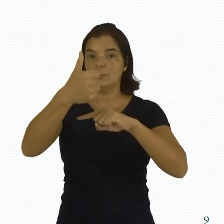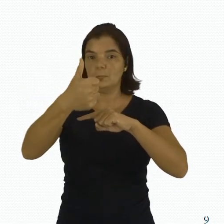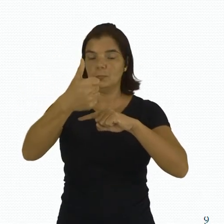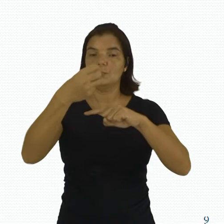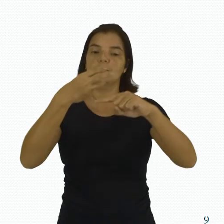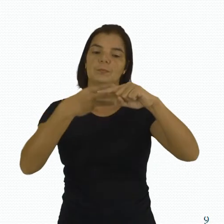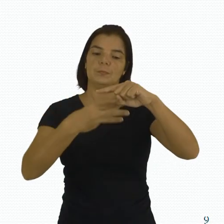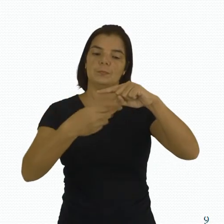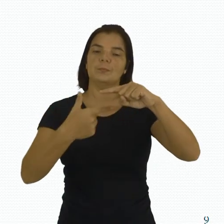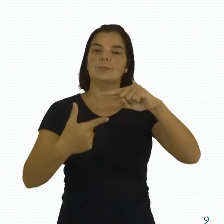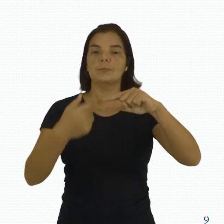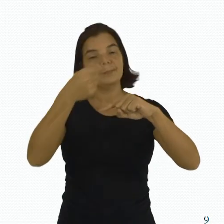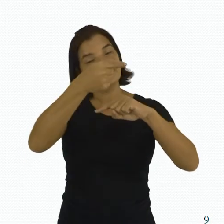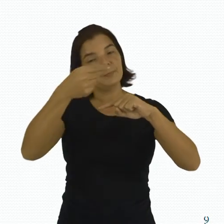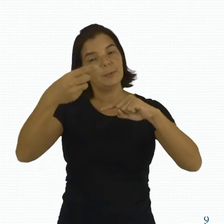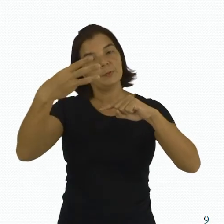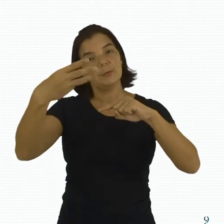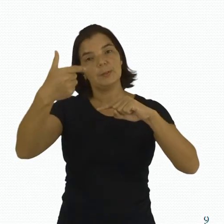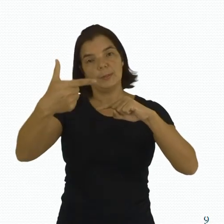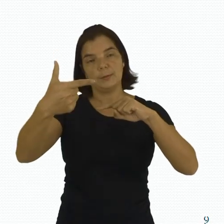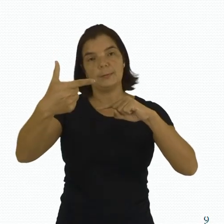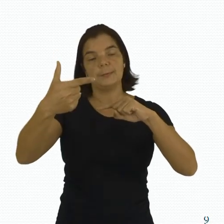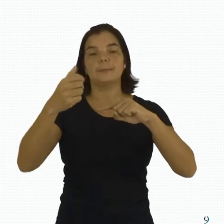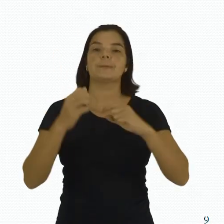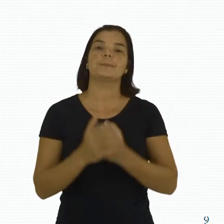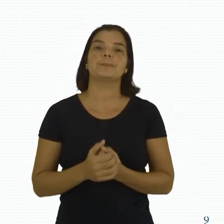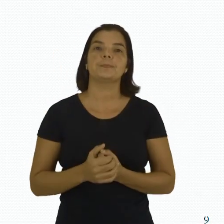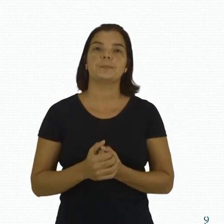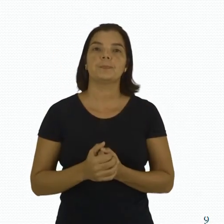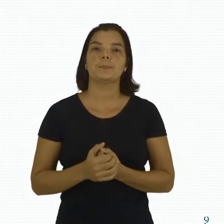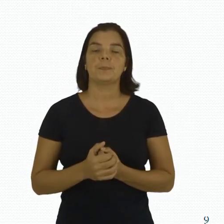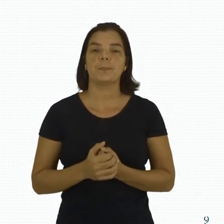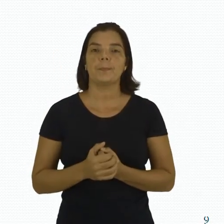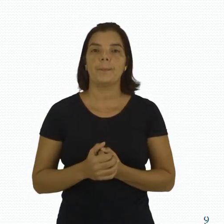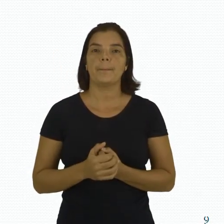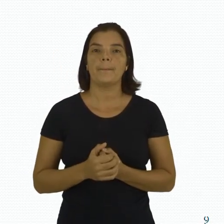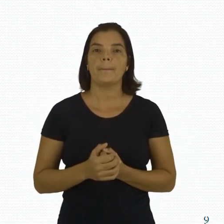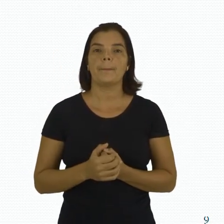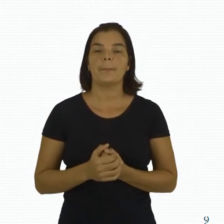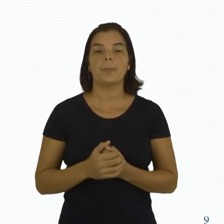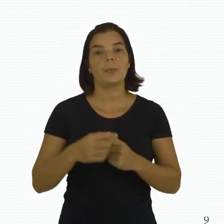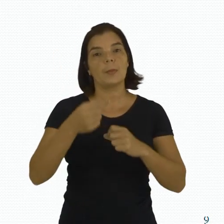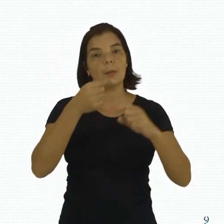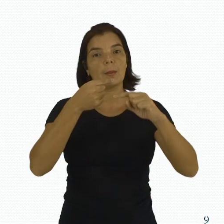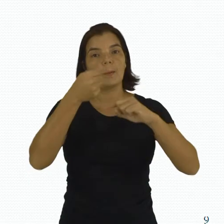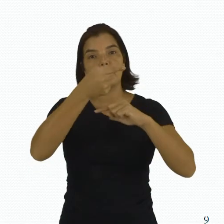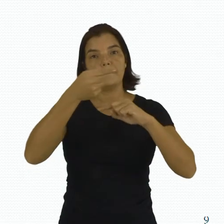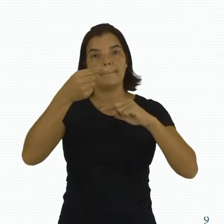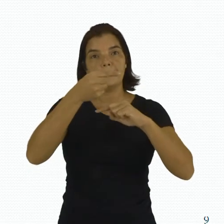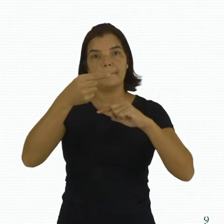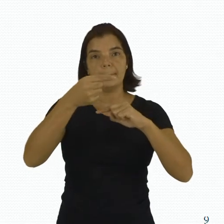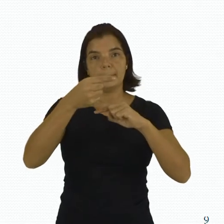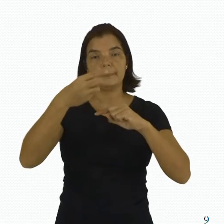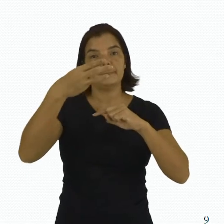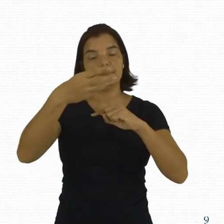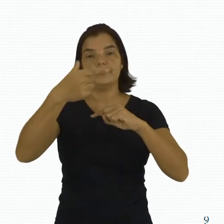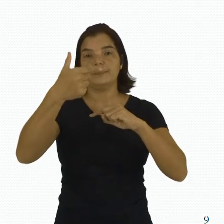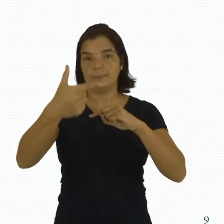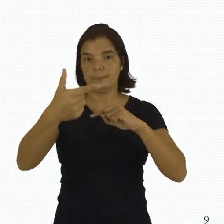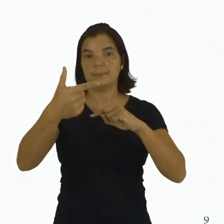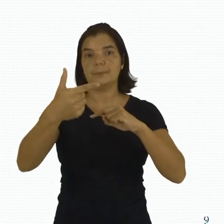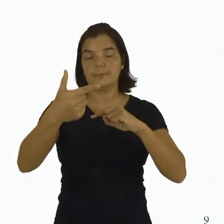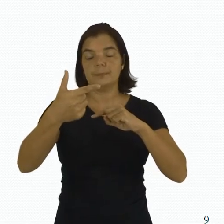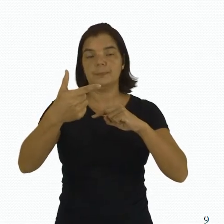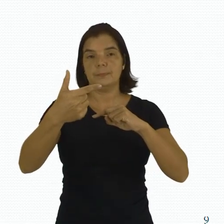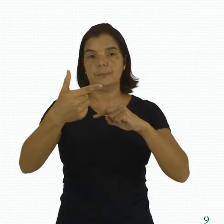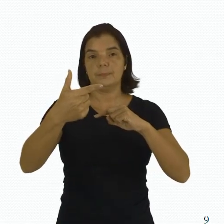A parte formada pela parte inteira, anteperíodo e período, formou 321, menos a parte que não se repete, ou seja, a